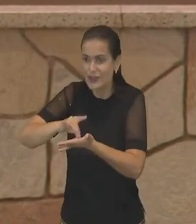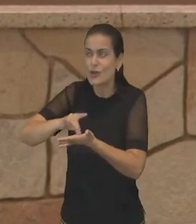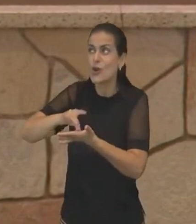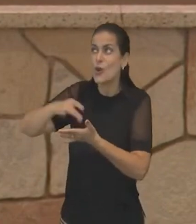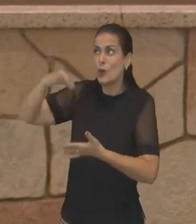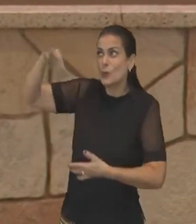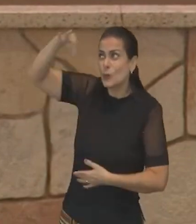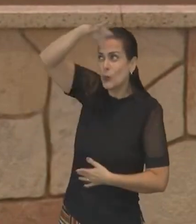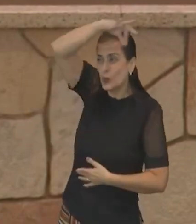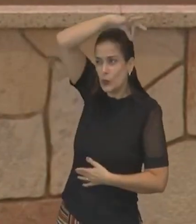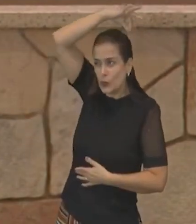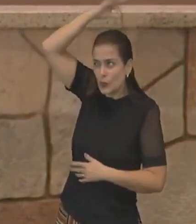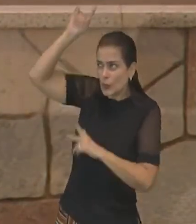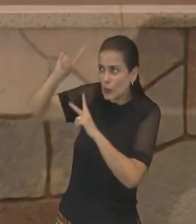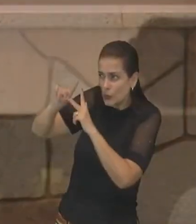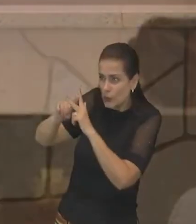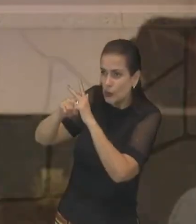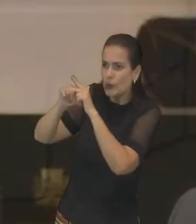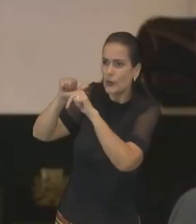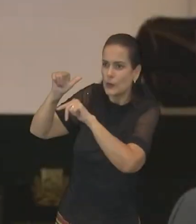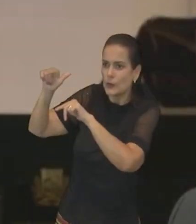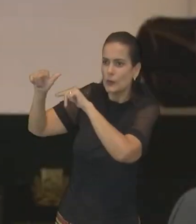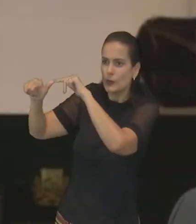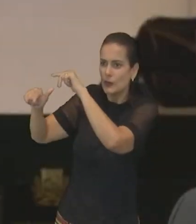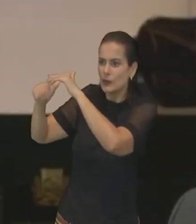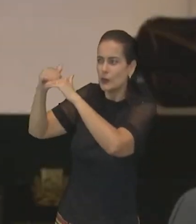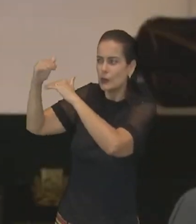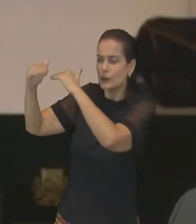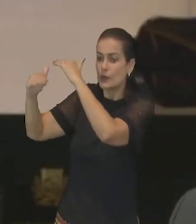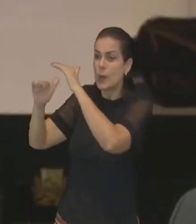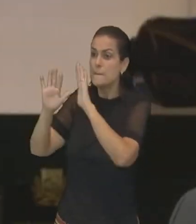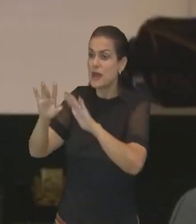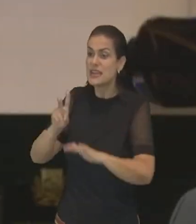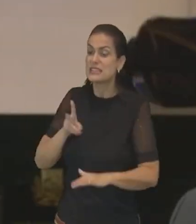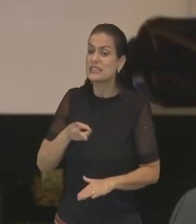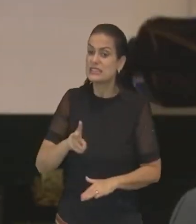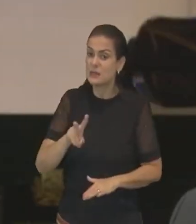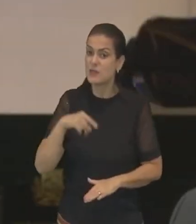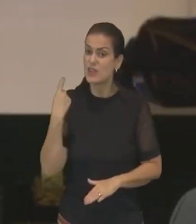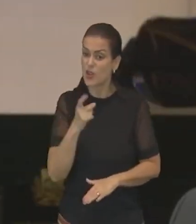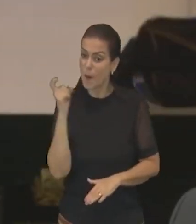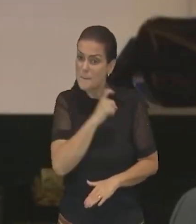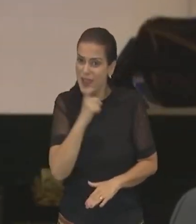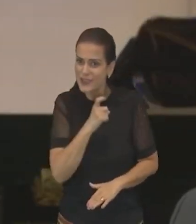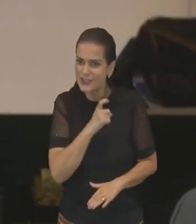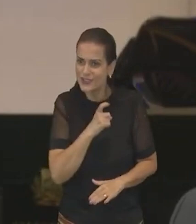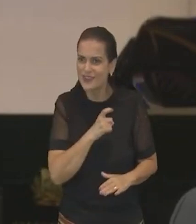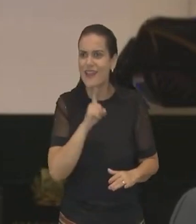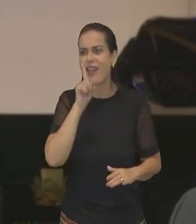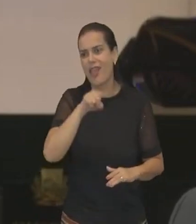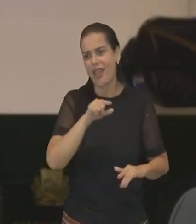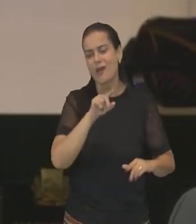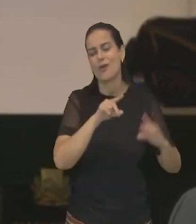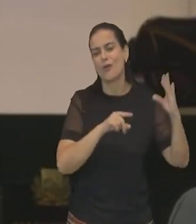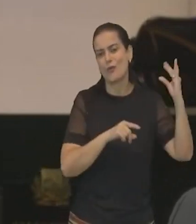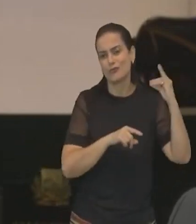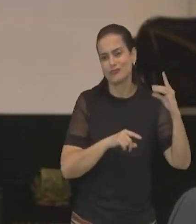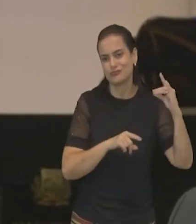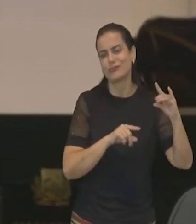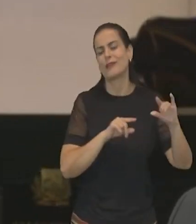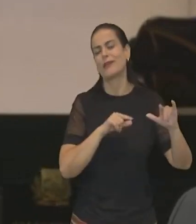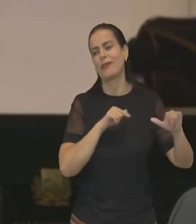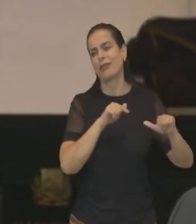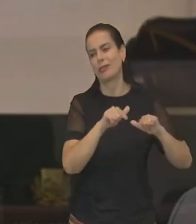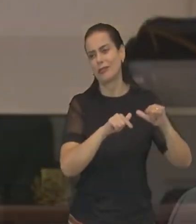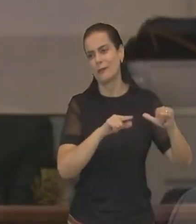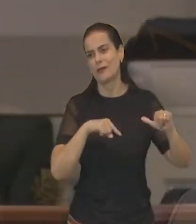Deus opera, mas sempre que contamos uma mentira, Satanás entra em ação. Nós podemos não ver as tristes